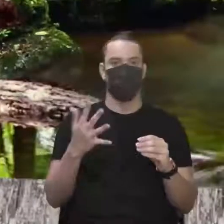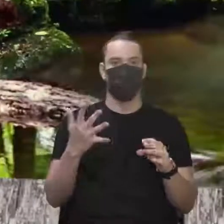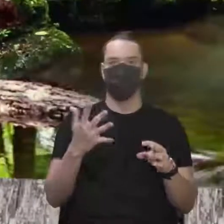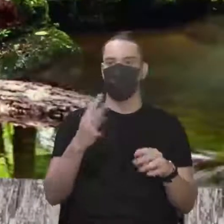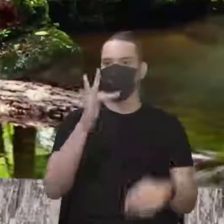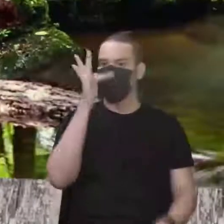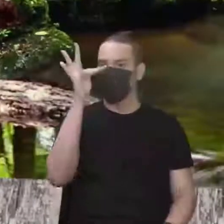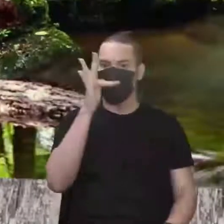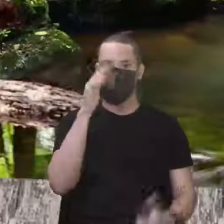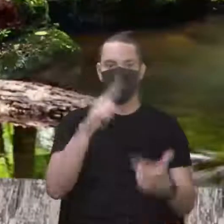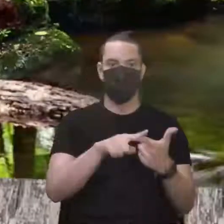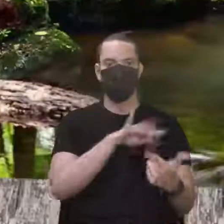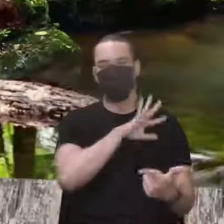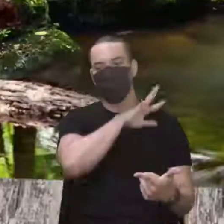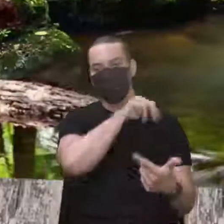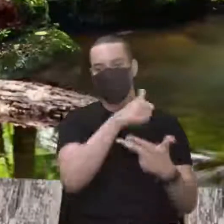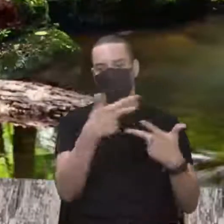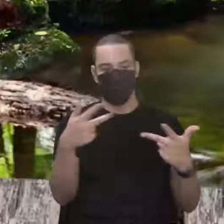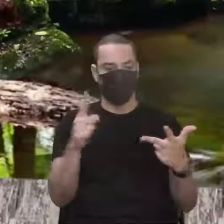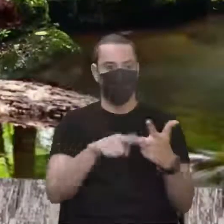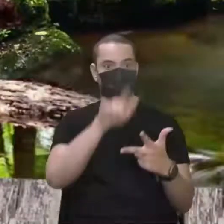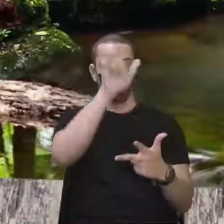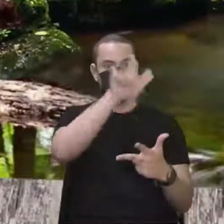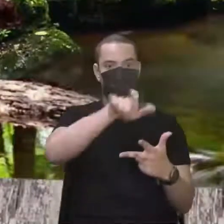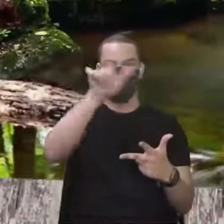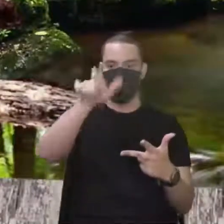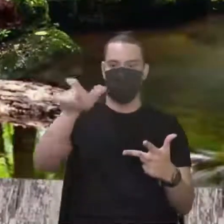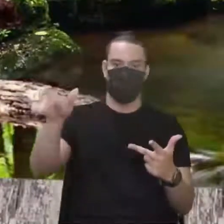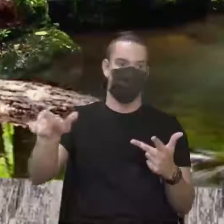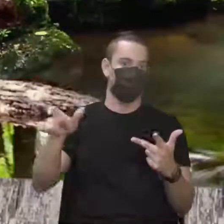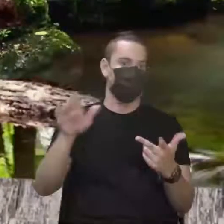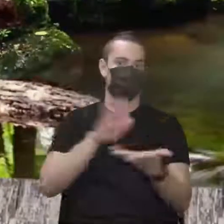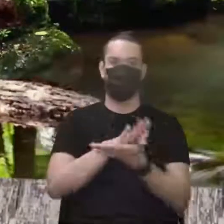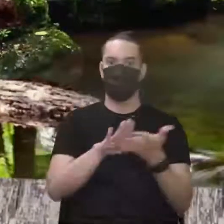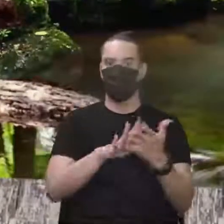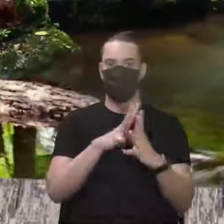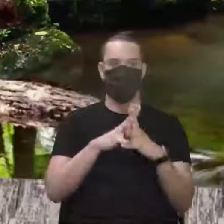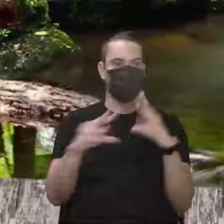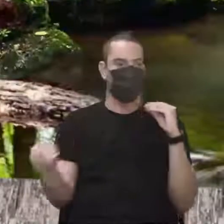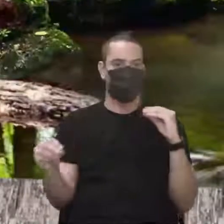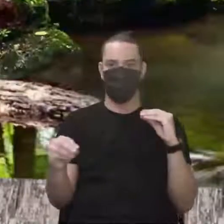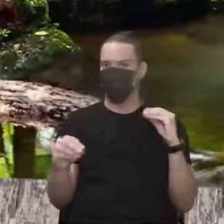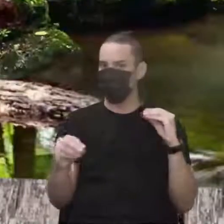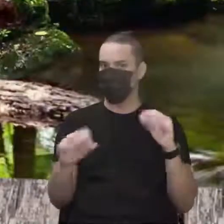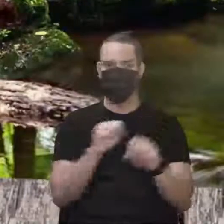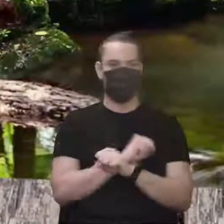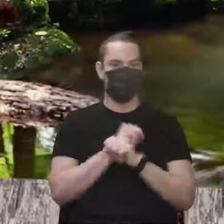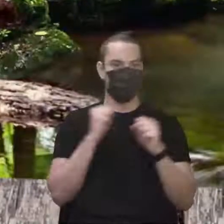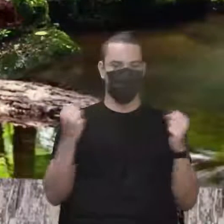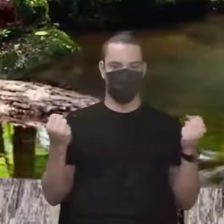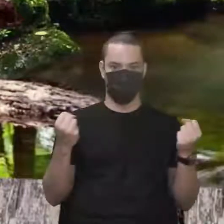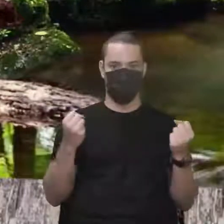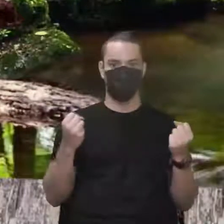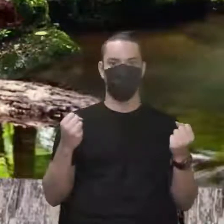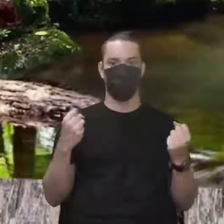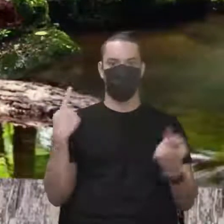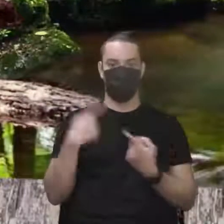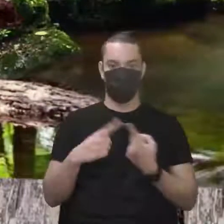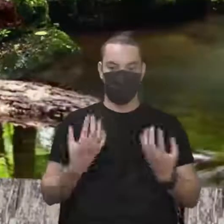Plantas, animais, pessoas, nada foge ao seu alcance.